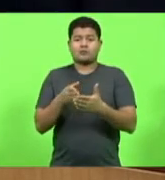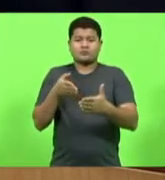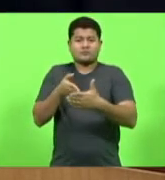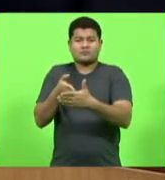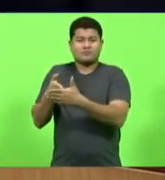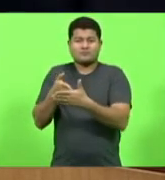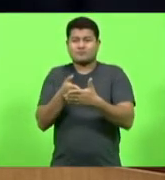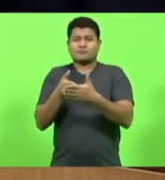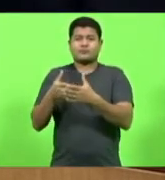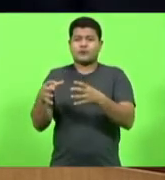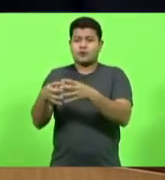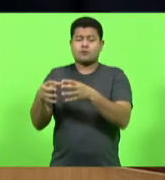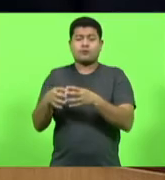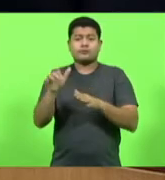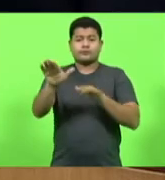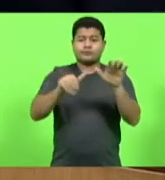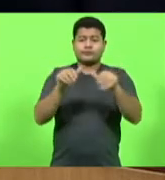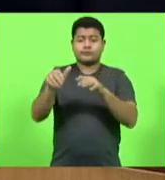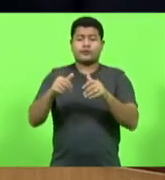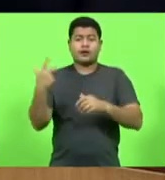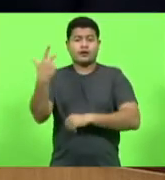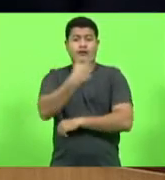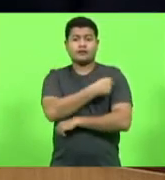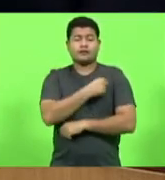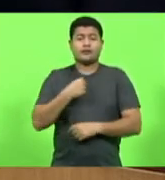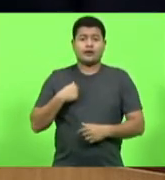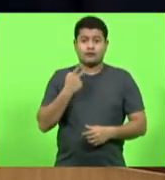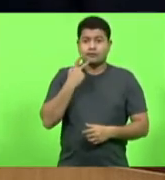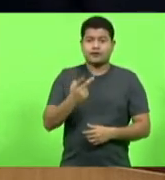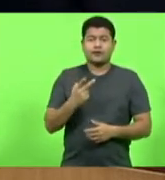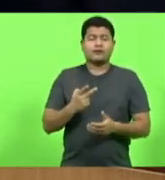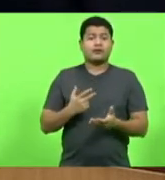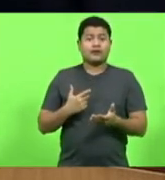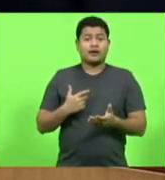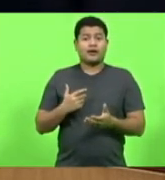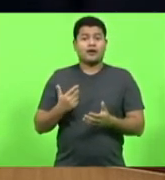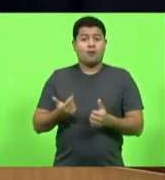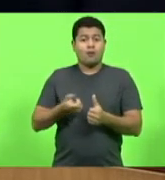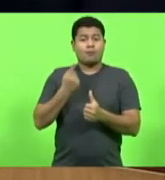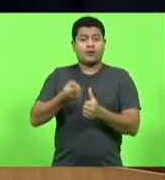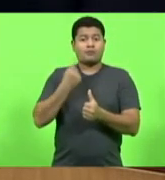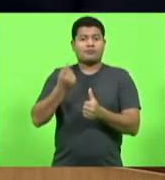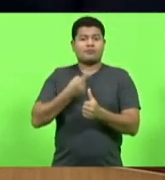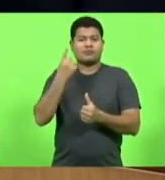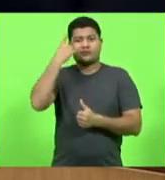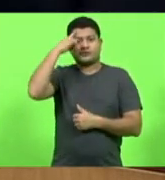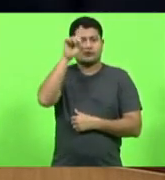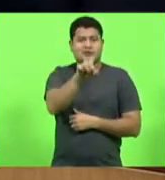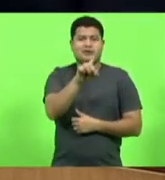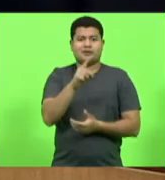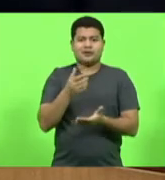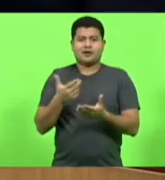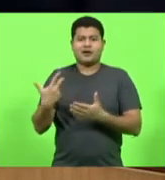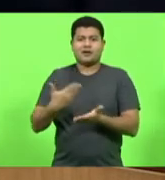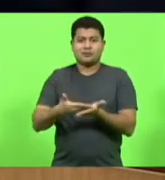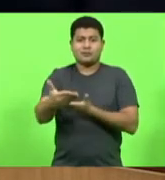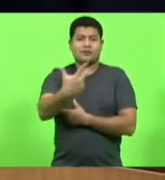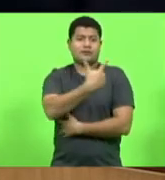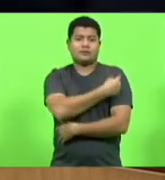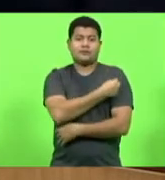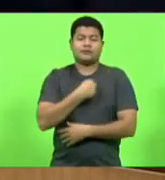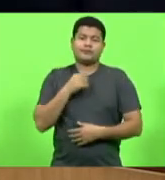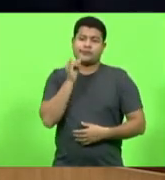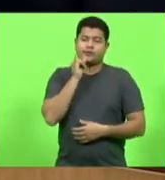são chamados para vacinar. Eu tenho dito isso desde o primeiro dia da vacinação. Tem exemplos aí onde se